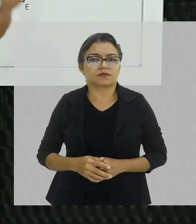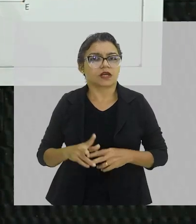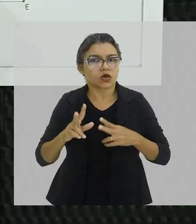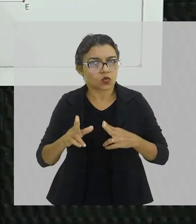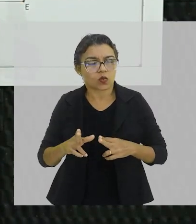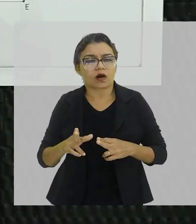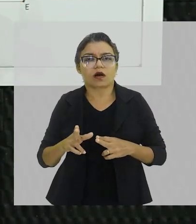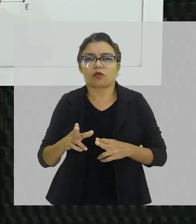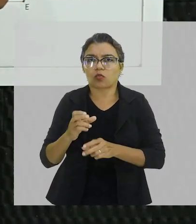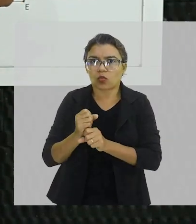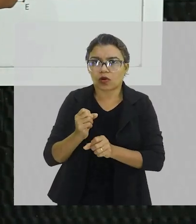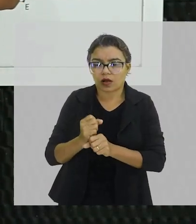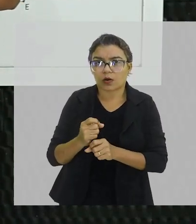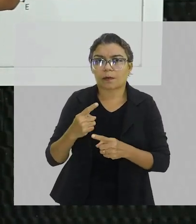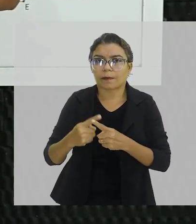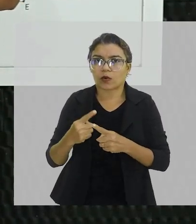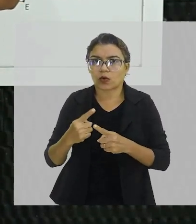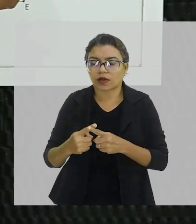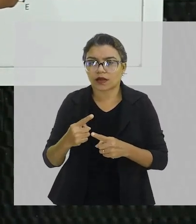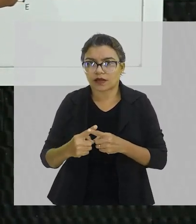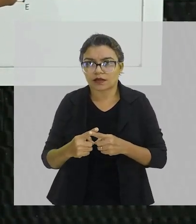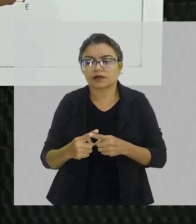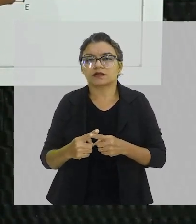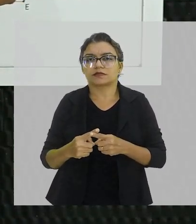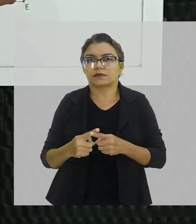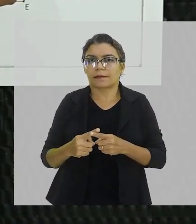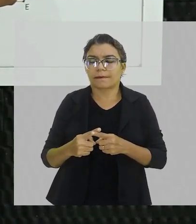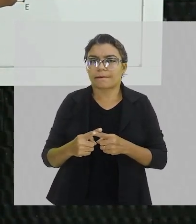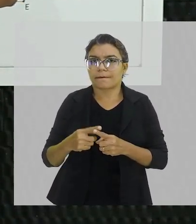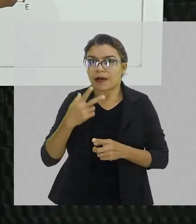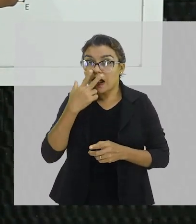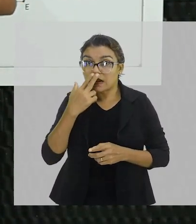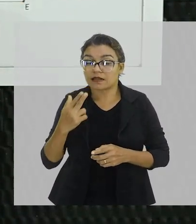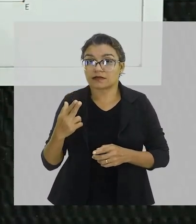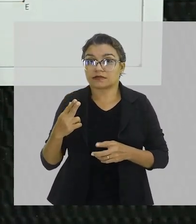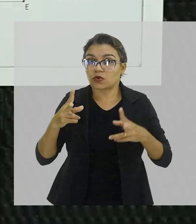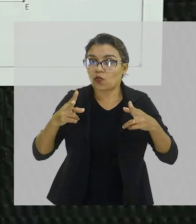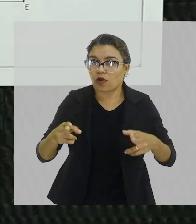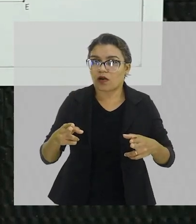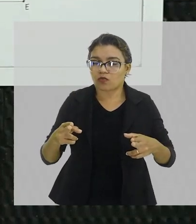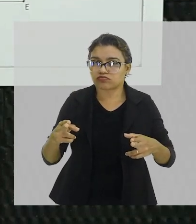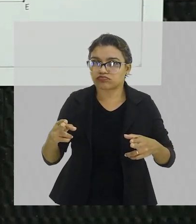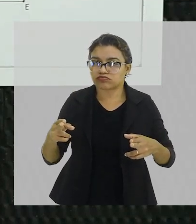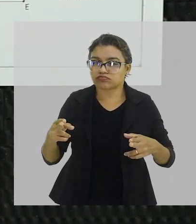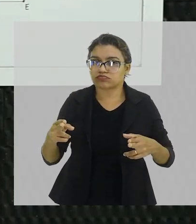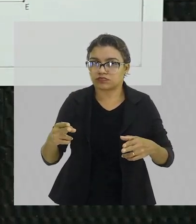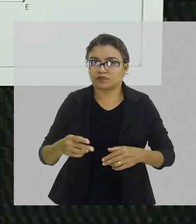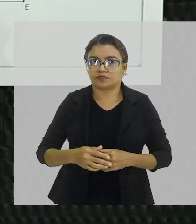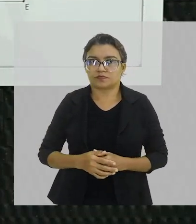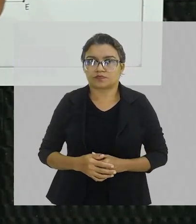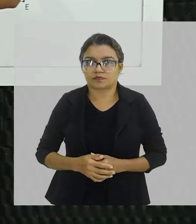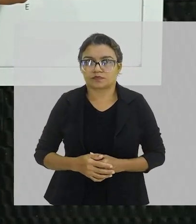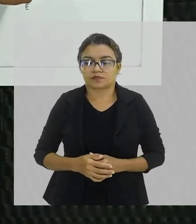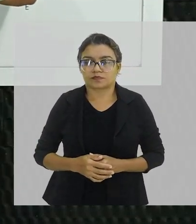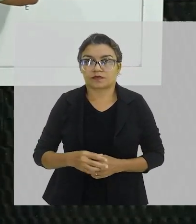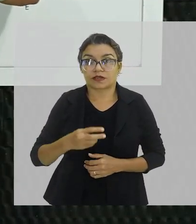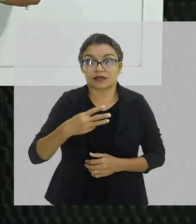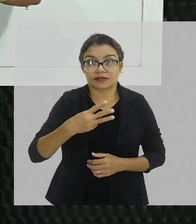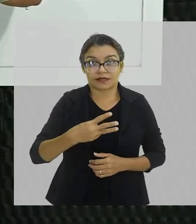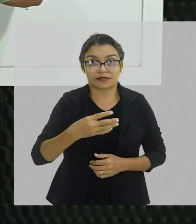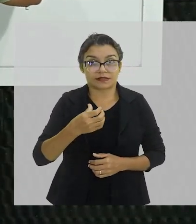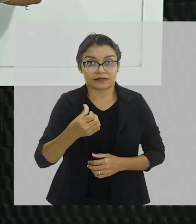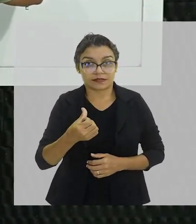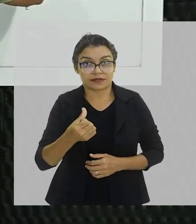mesma forma, porque são triângulos equivalentes, né? Então, olha só, aqui vai dar 36